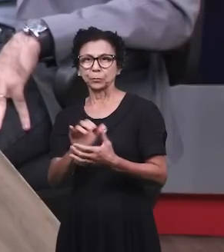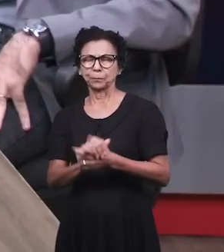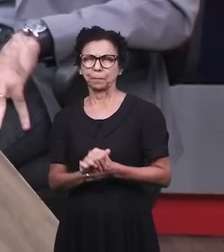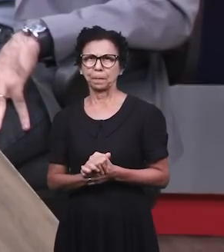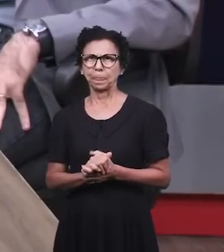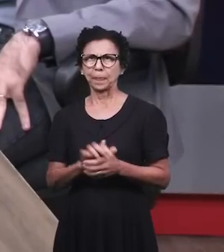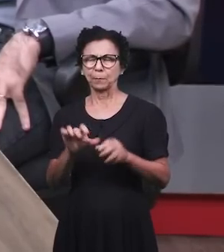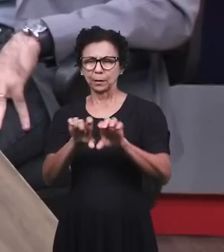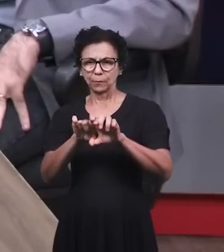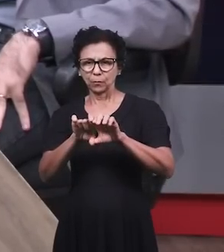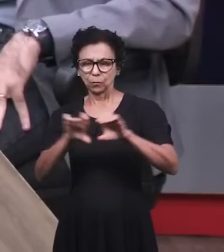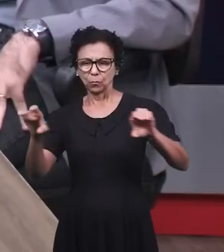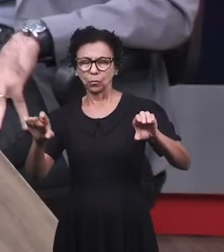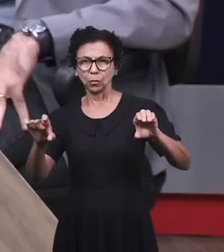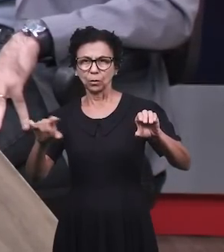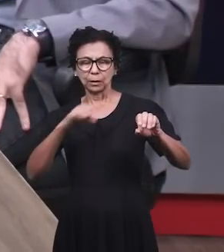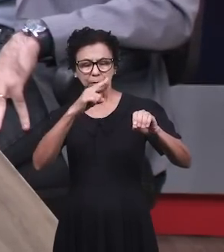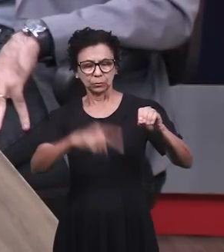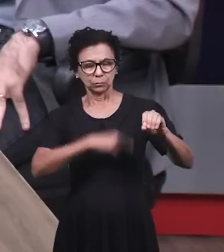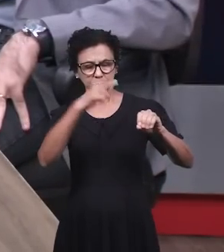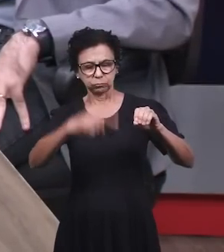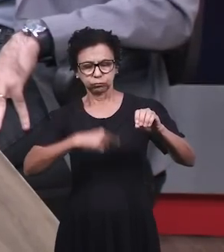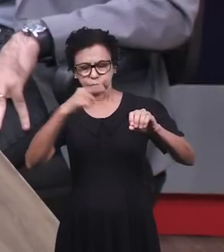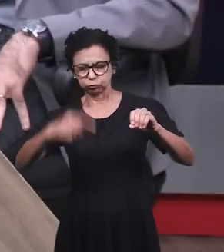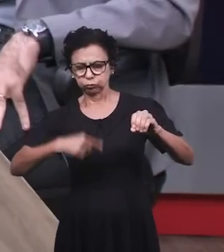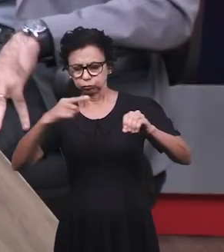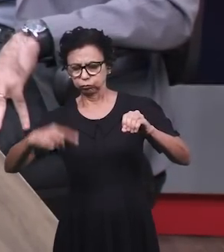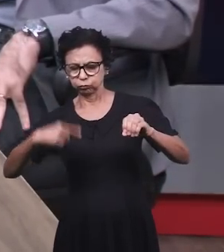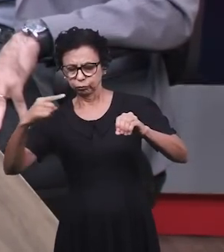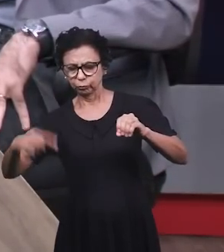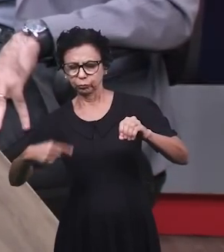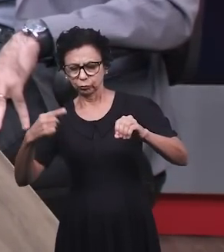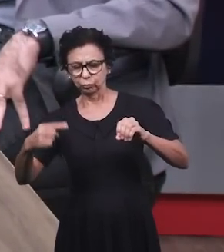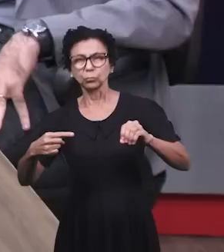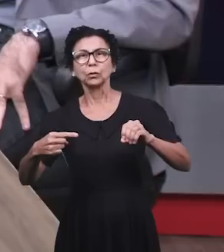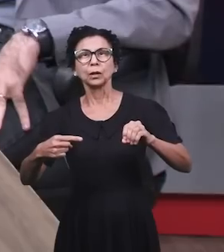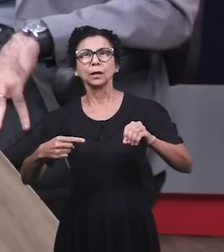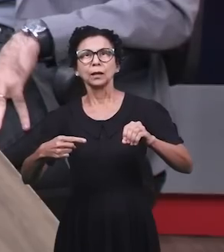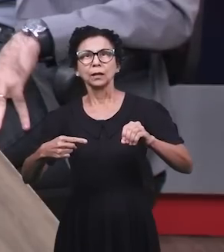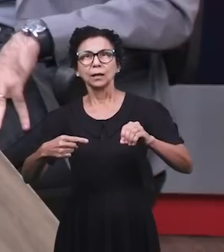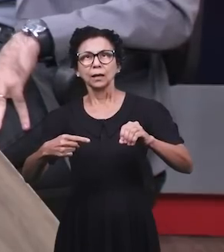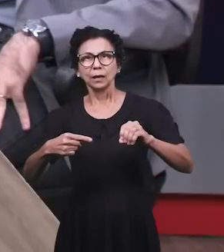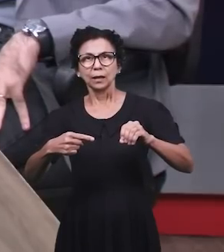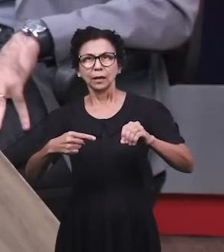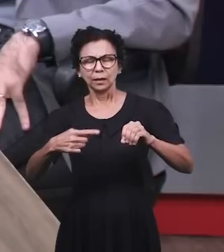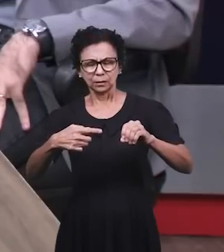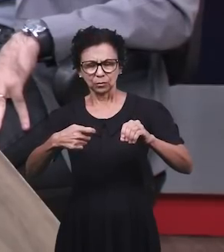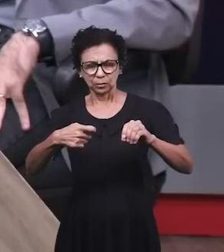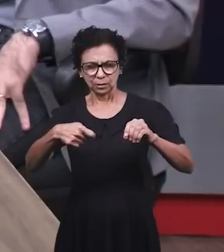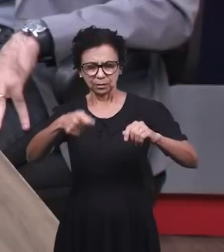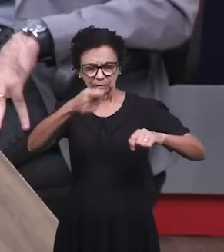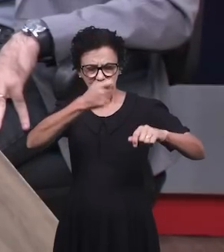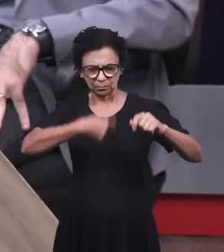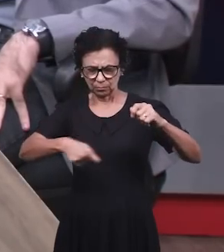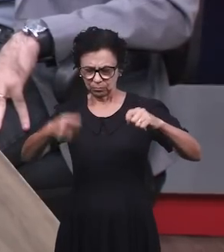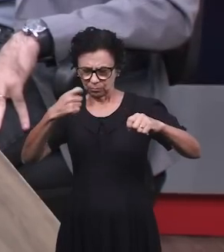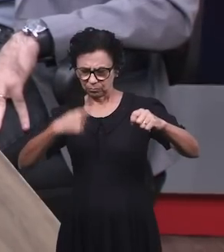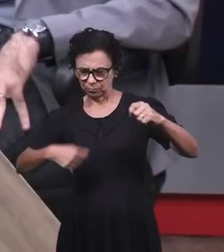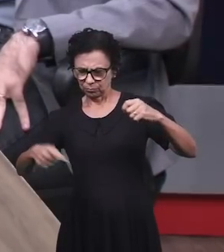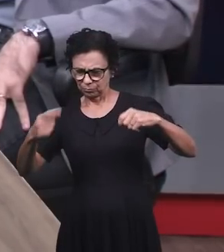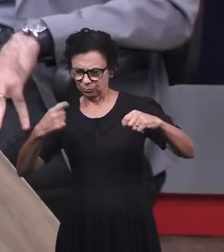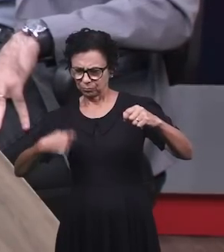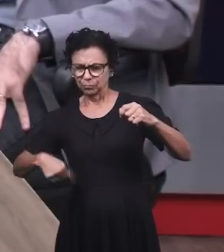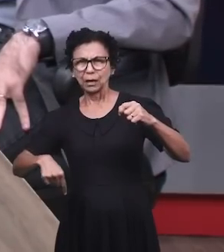aí escrevia a mensagem. Quando você desenrola a fita, fica aquela fita com uma sequência de letras